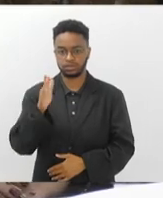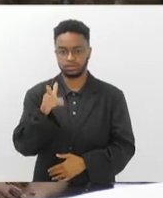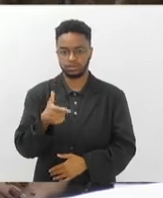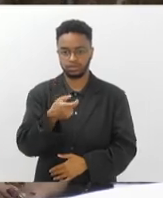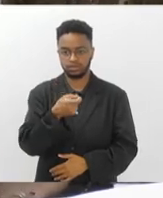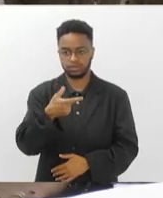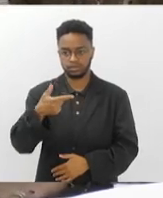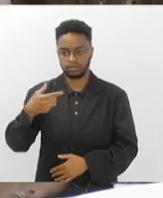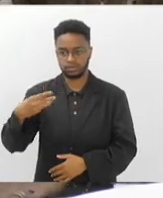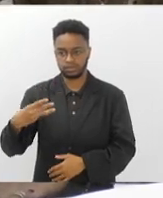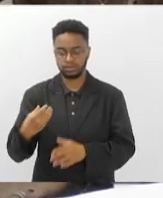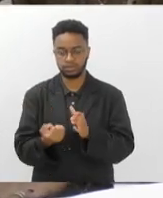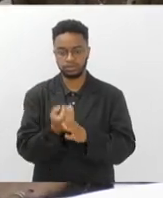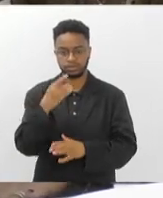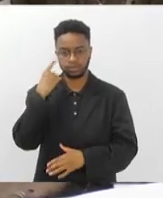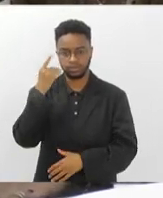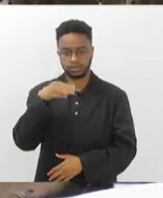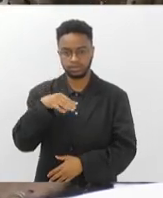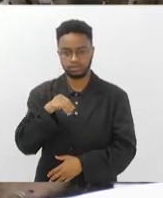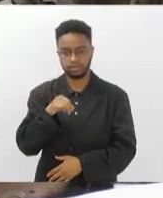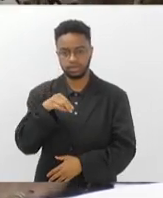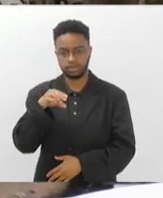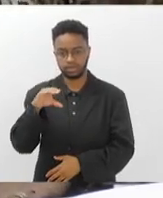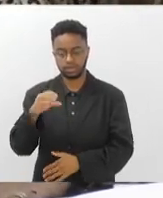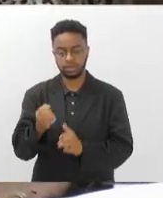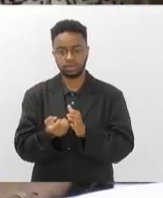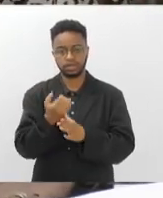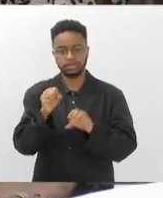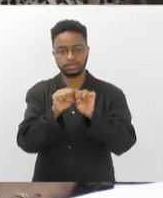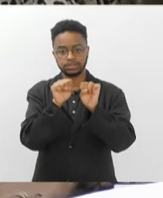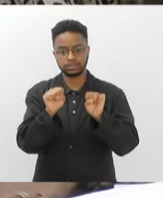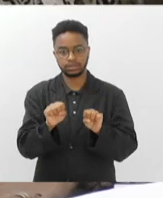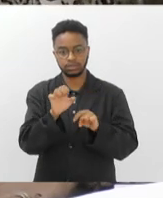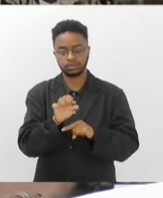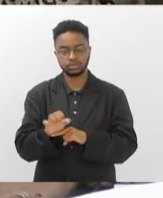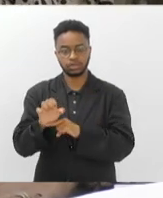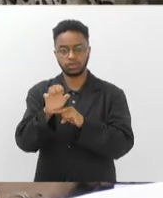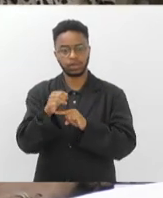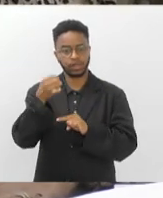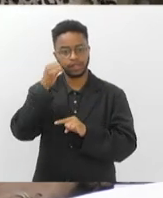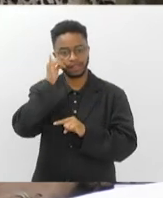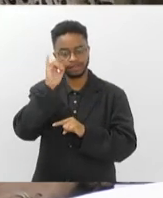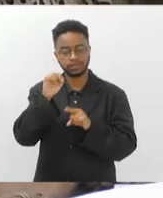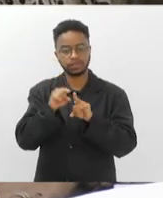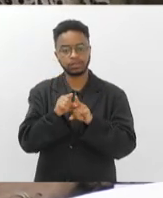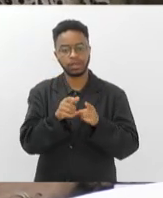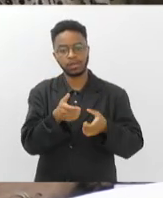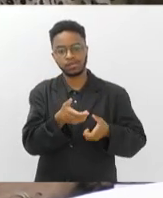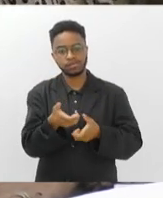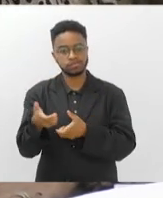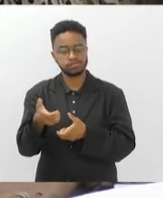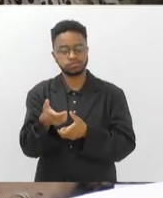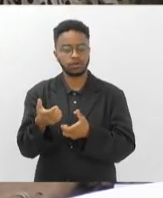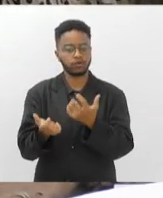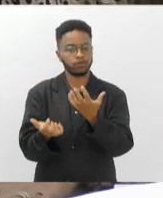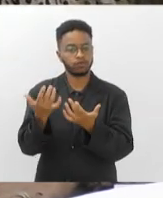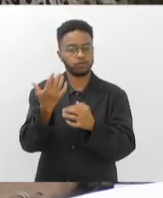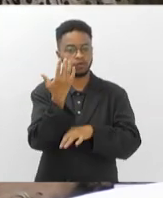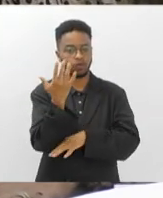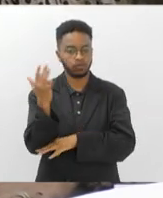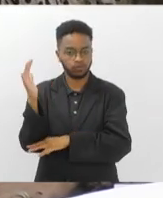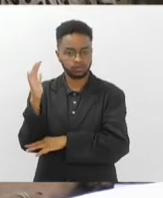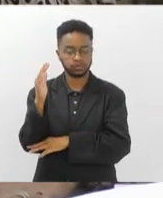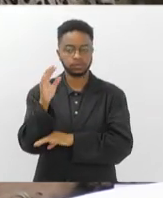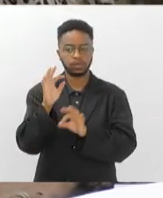2.667/2023, de autoria do deputado Carlos Mink, que institui o Sistema Estadual de Prevenção e Combate a Incêndios Florestais, o Plano